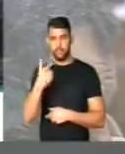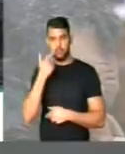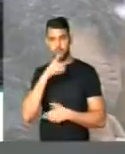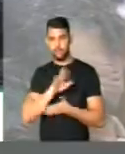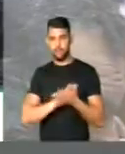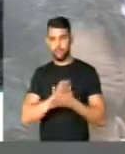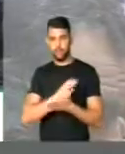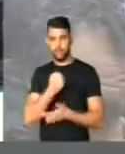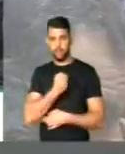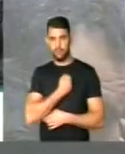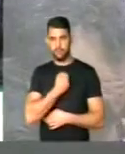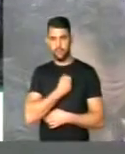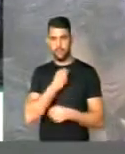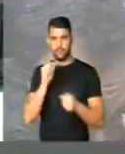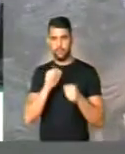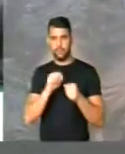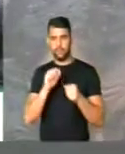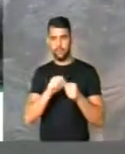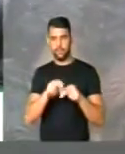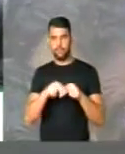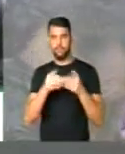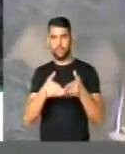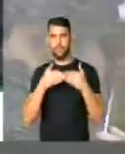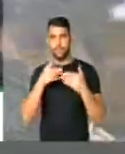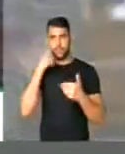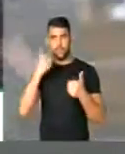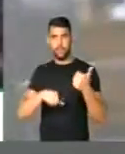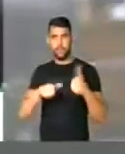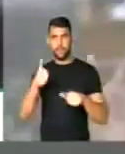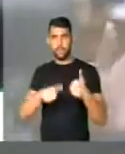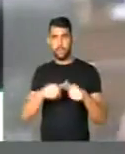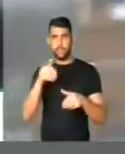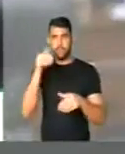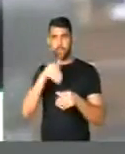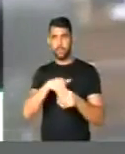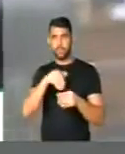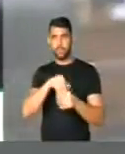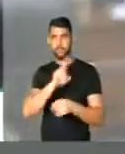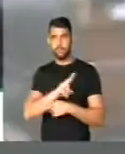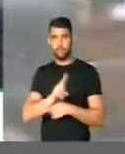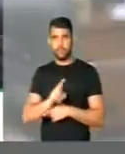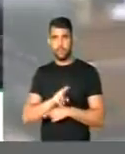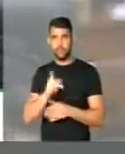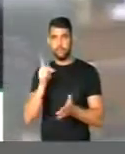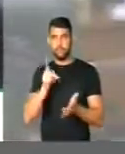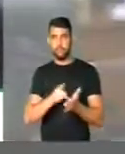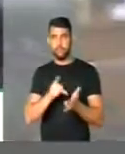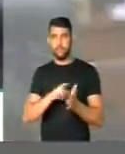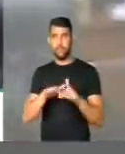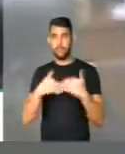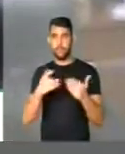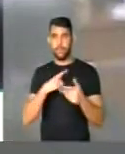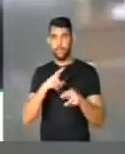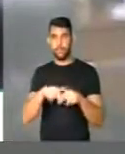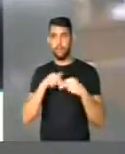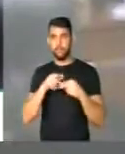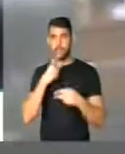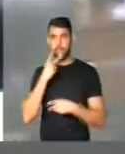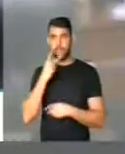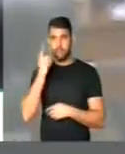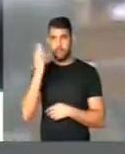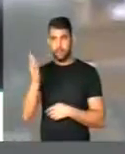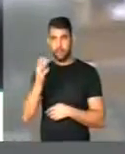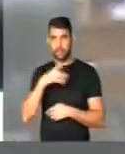tem número para fazer pedido de verificação de votação nominal. Isso. Tanto é que depois da